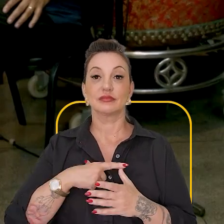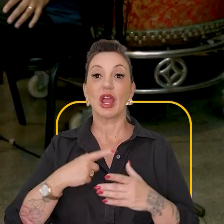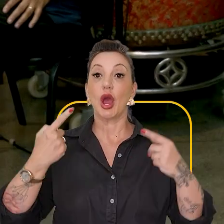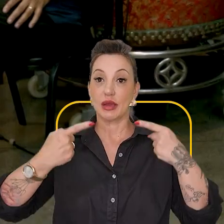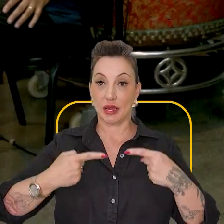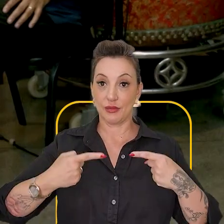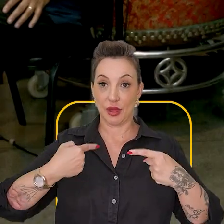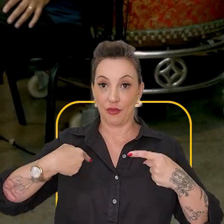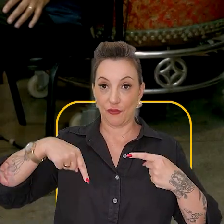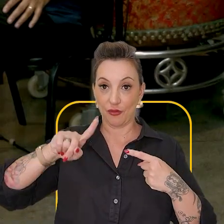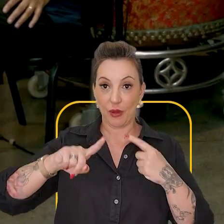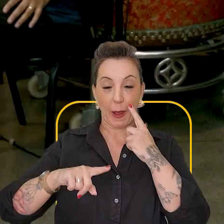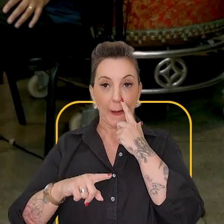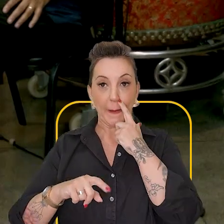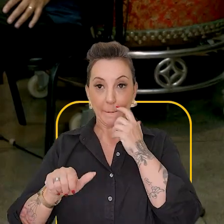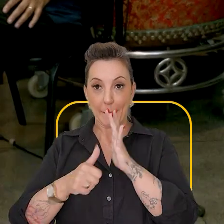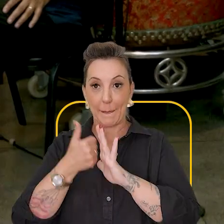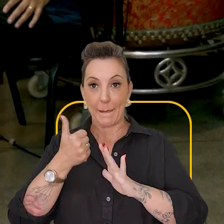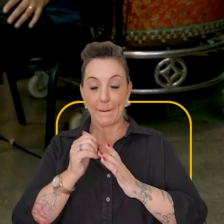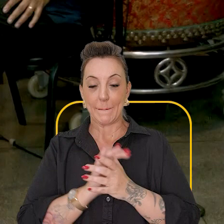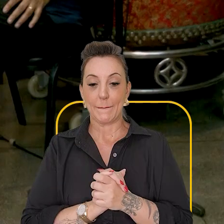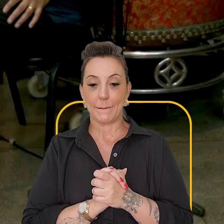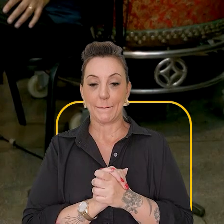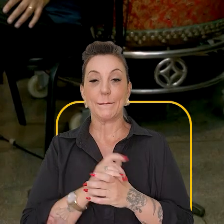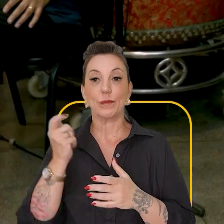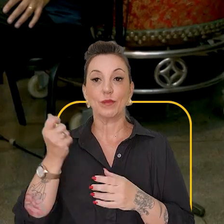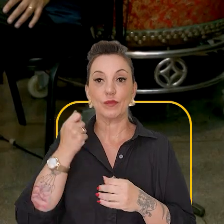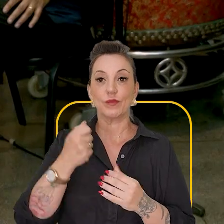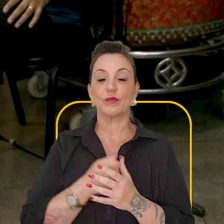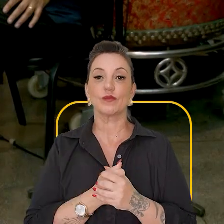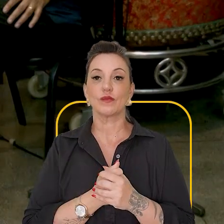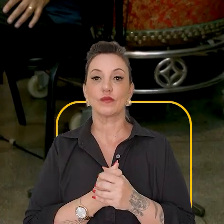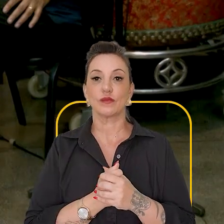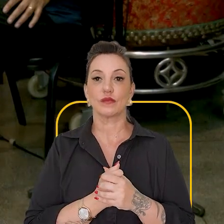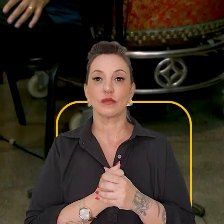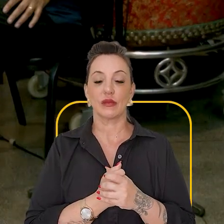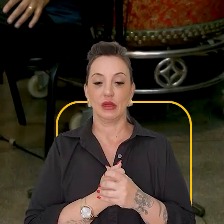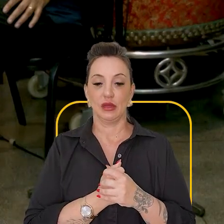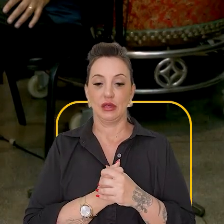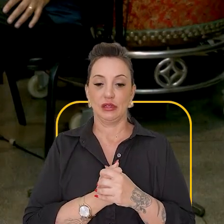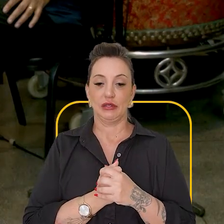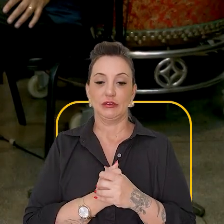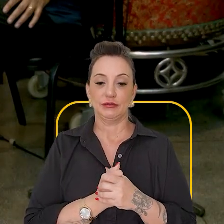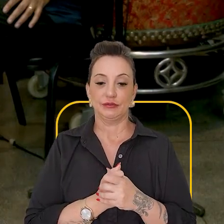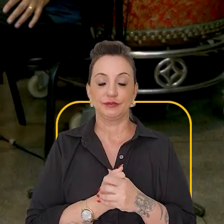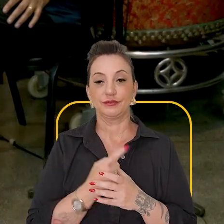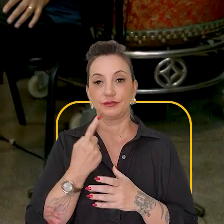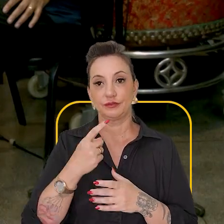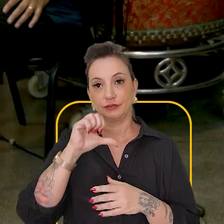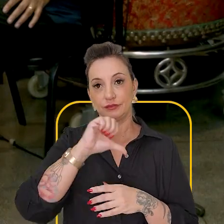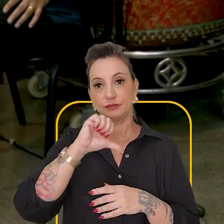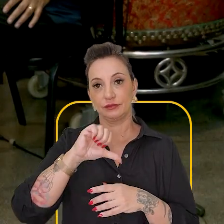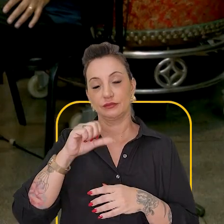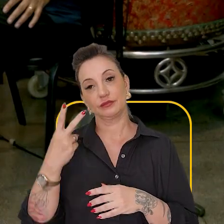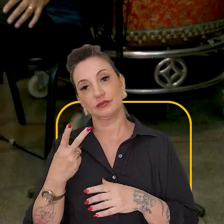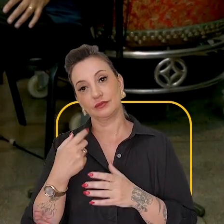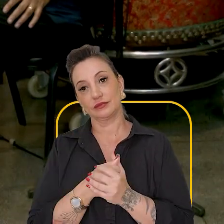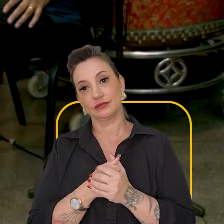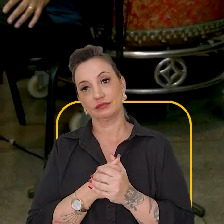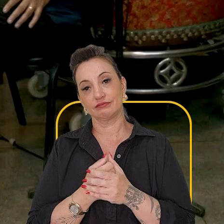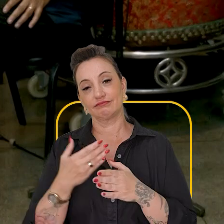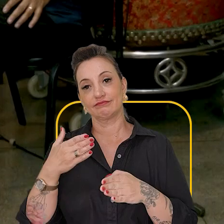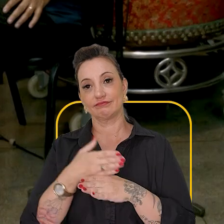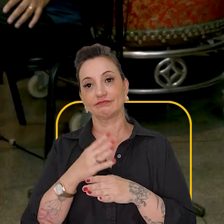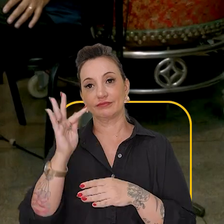teve um campeonato que eu fui que foi o primeiro que foi o Paulista em 90 e acho que 92 que eu entrei